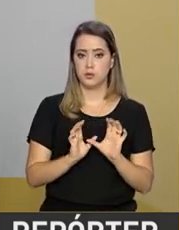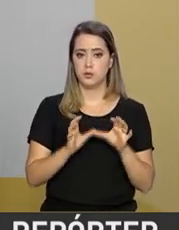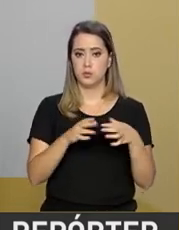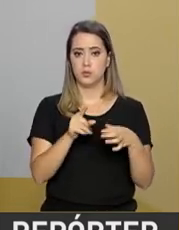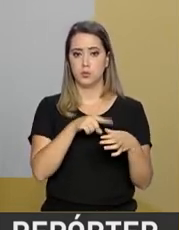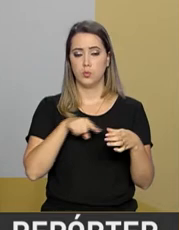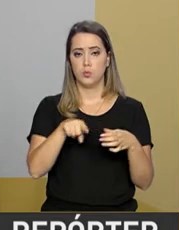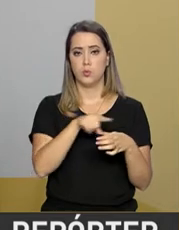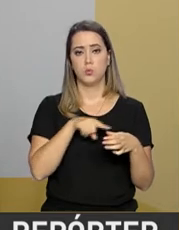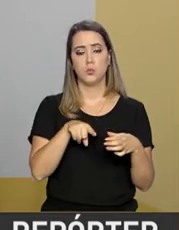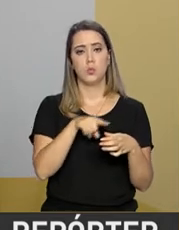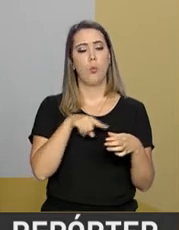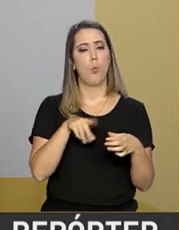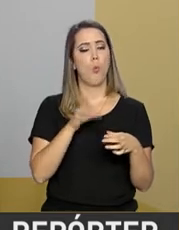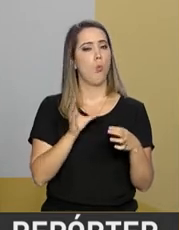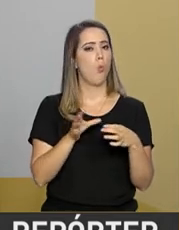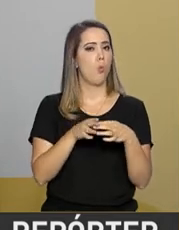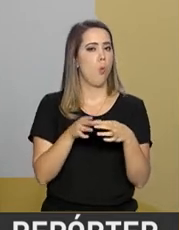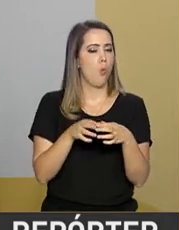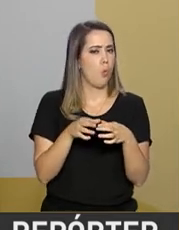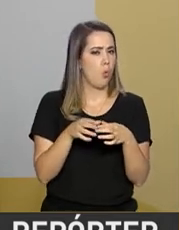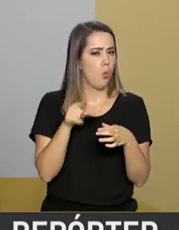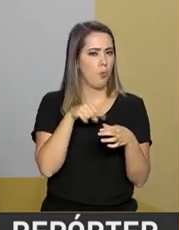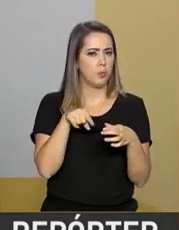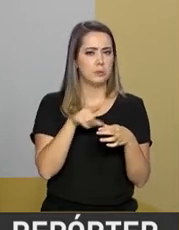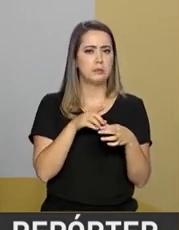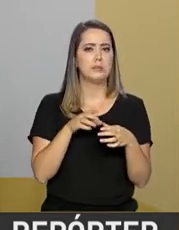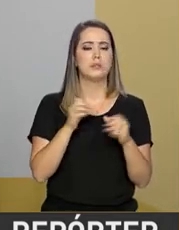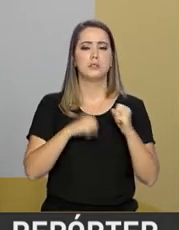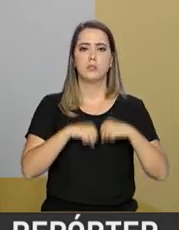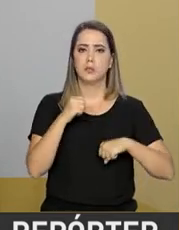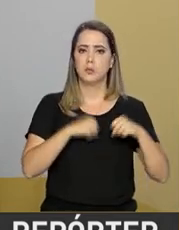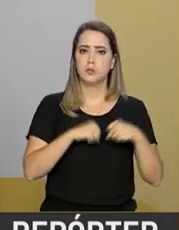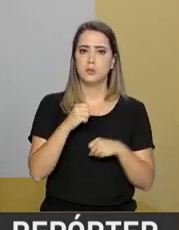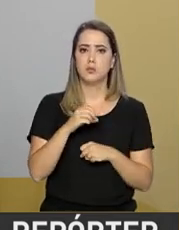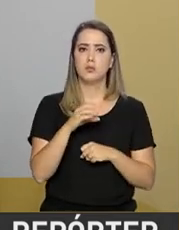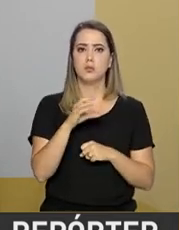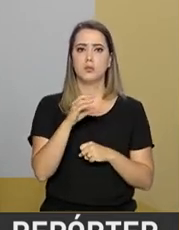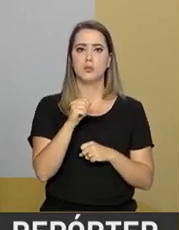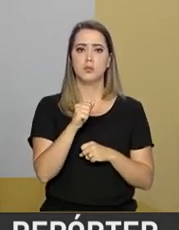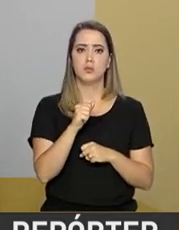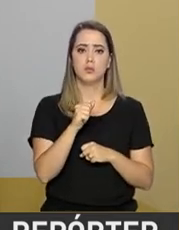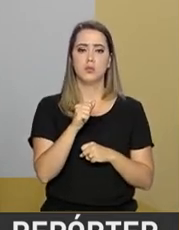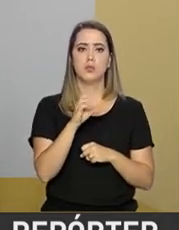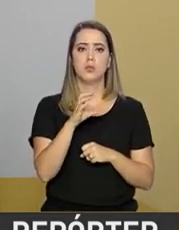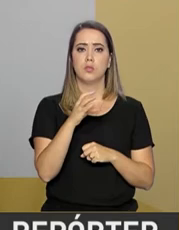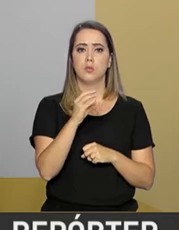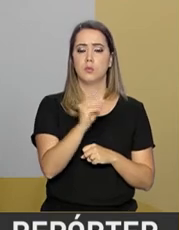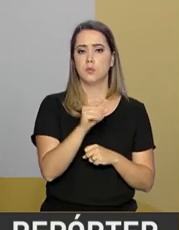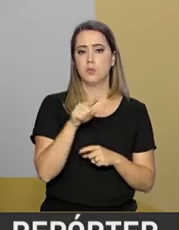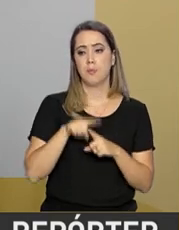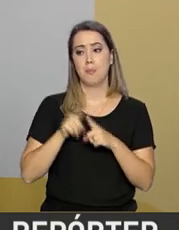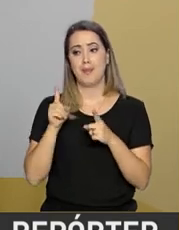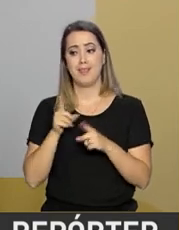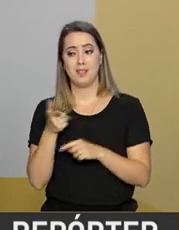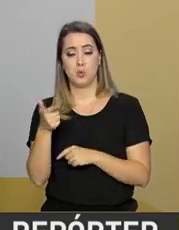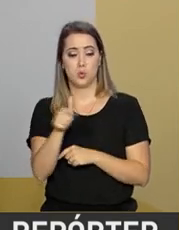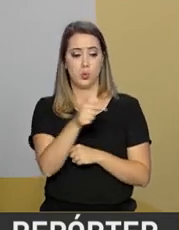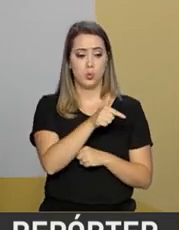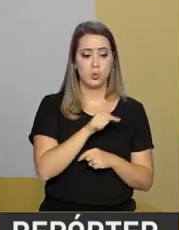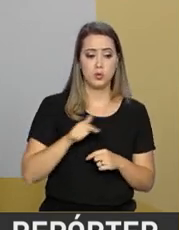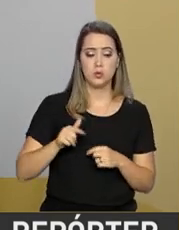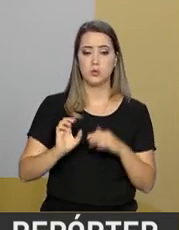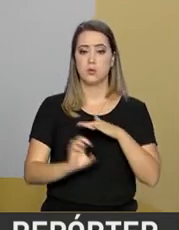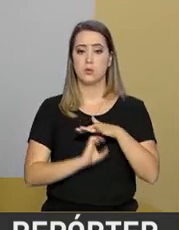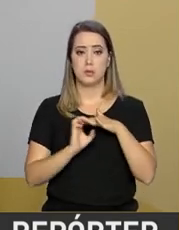de o grupo trovadores as empresas que produzem aço mas prejudica e custa emprego pra empresas